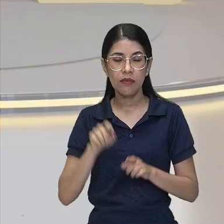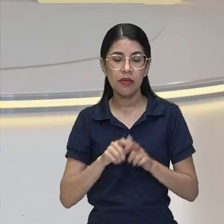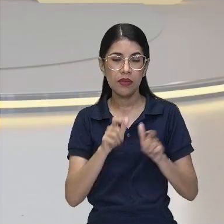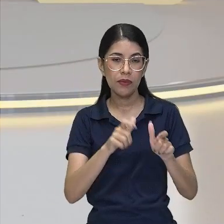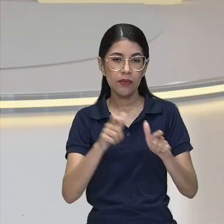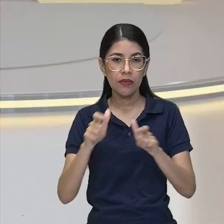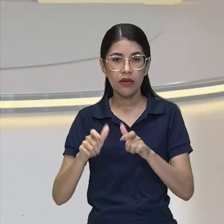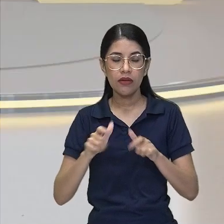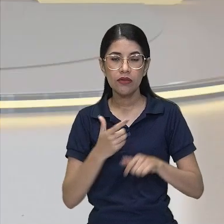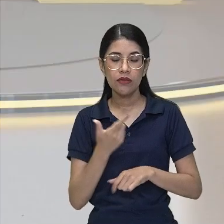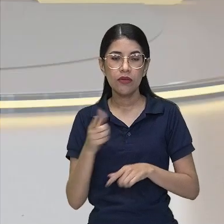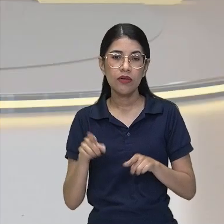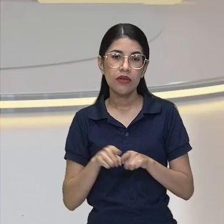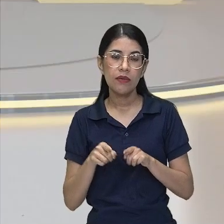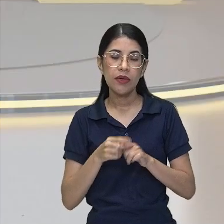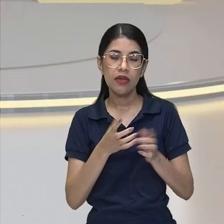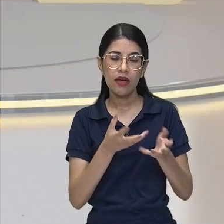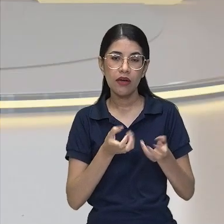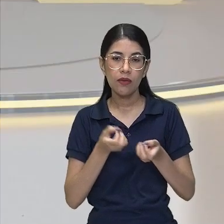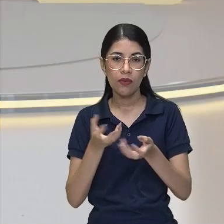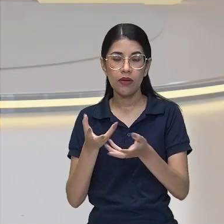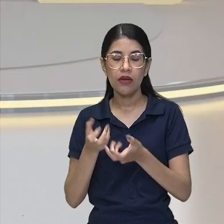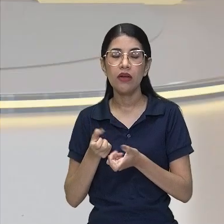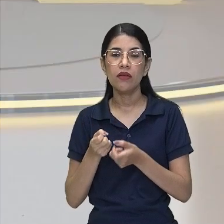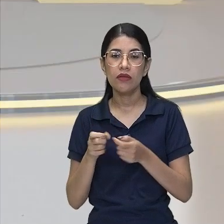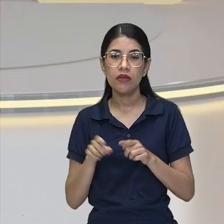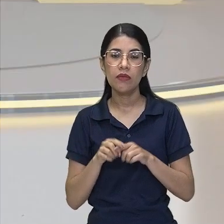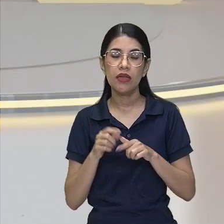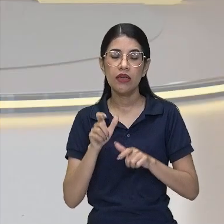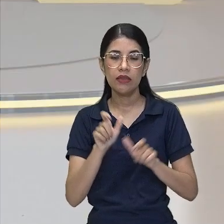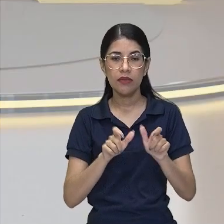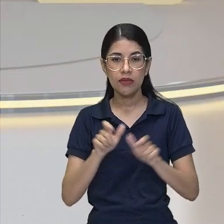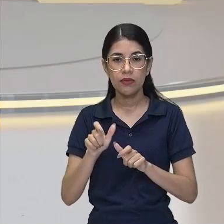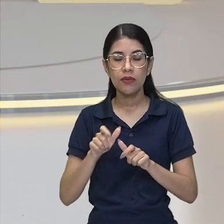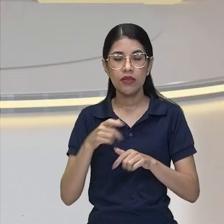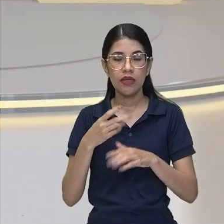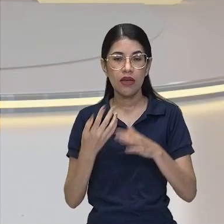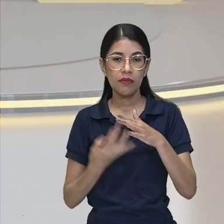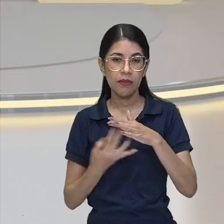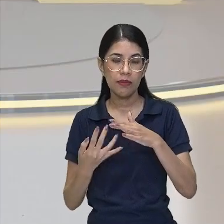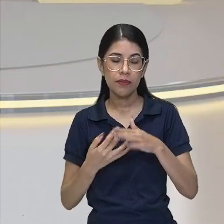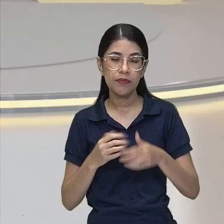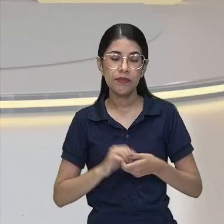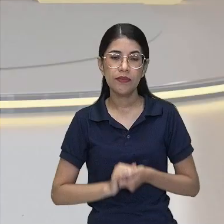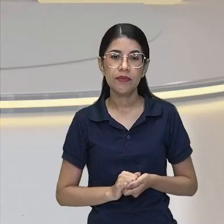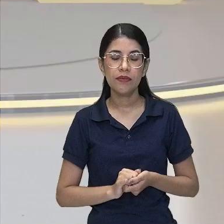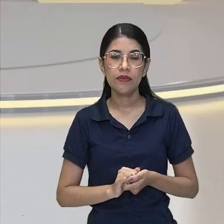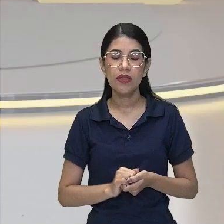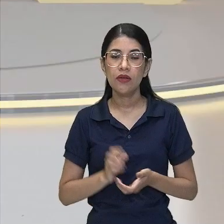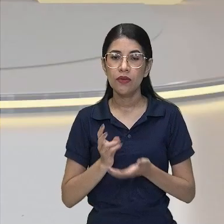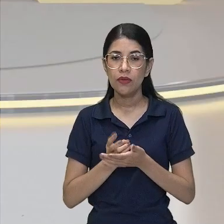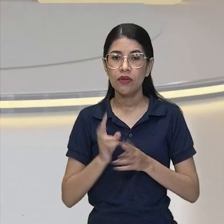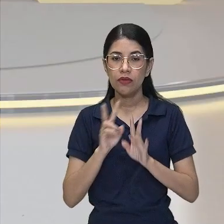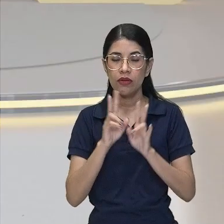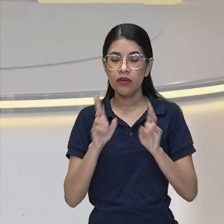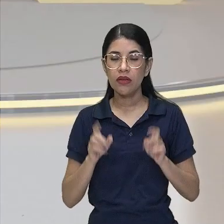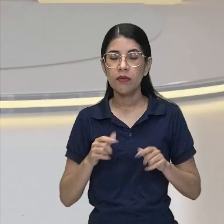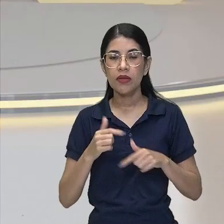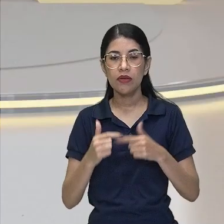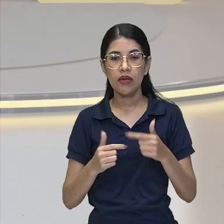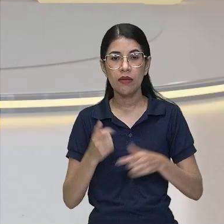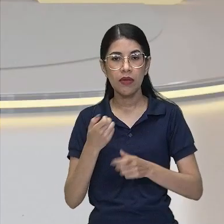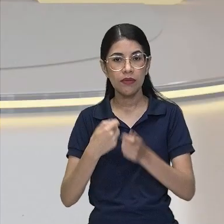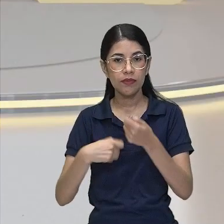também absorveram esses trabalhadores estrangeiros. E falando aí em trabalho, né? Falando aí em economia